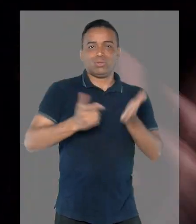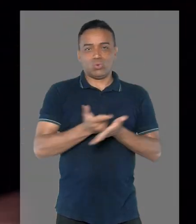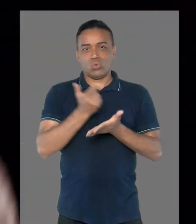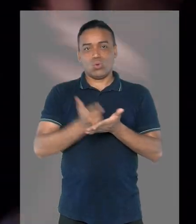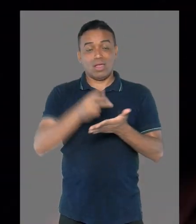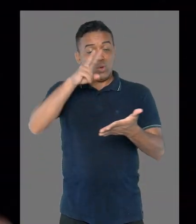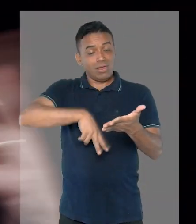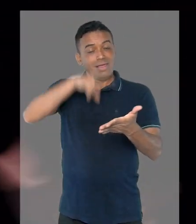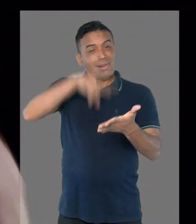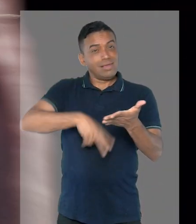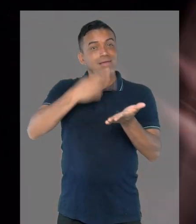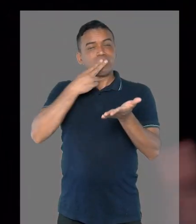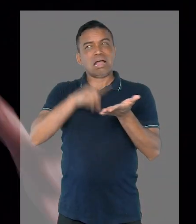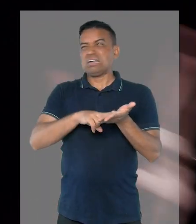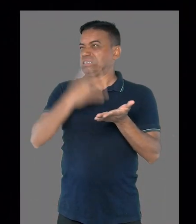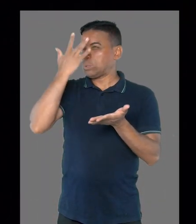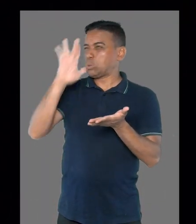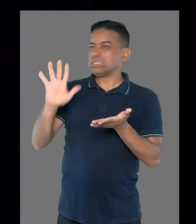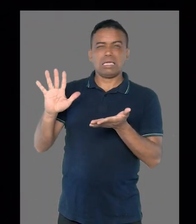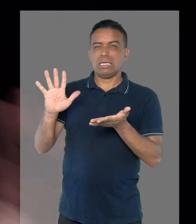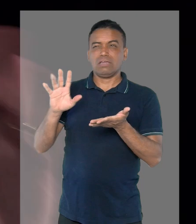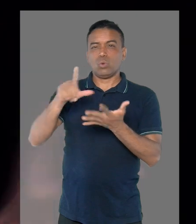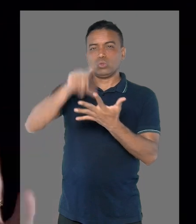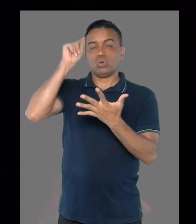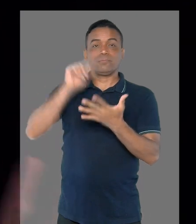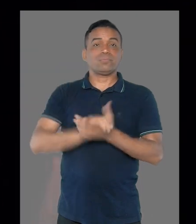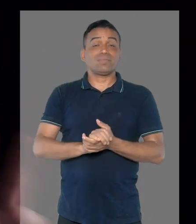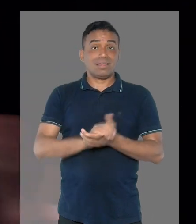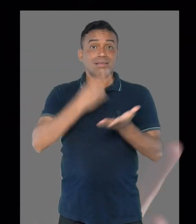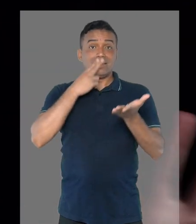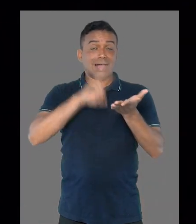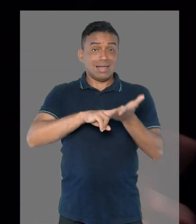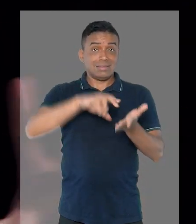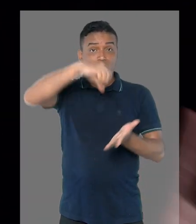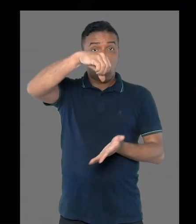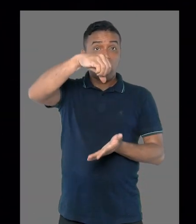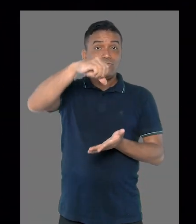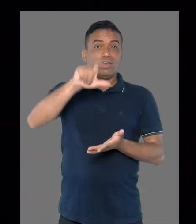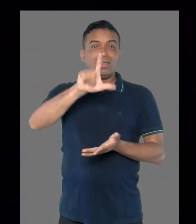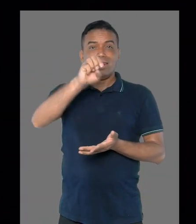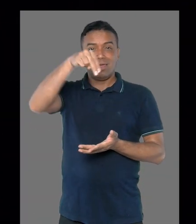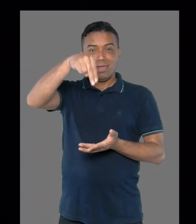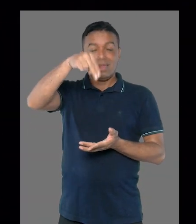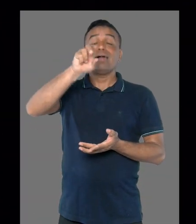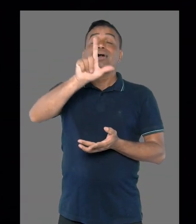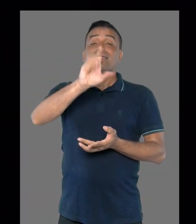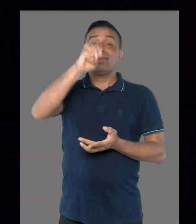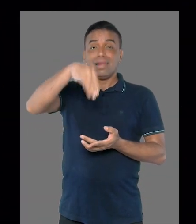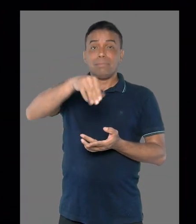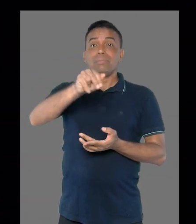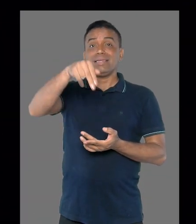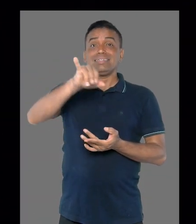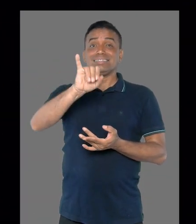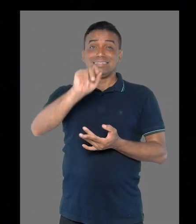Aí eu reli as cartas, não sei qual carta que vai ser. Aí, a carta 9 que o Leminski mandava era muito sensacional. Assim.